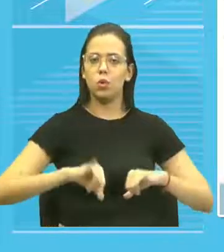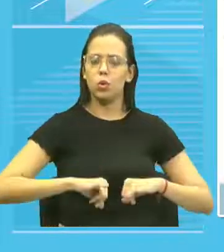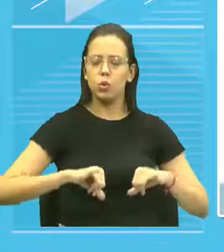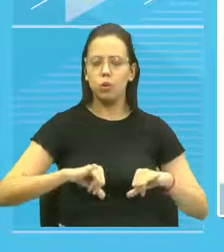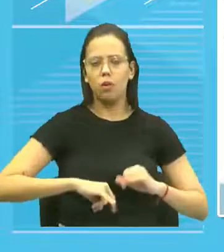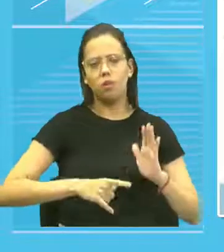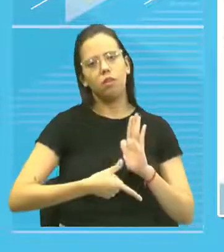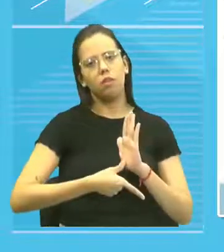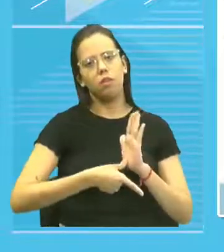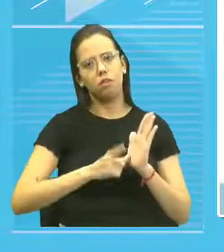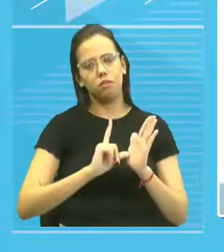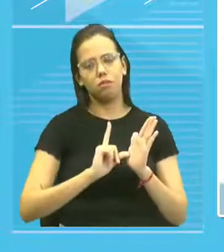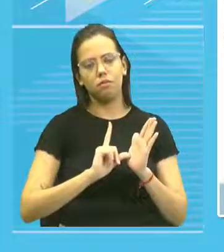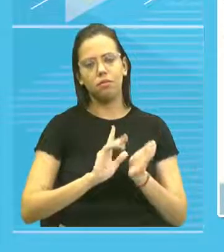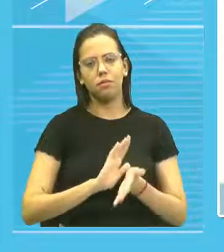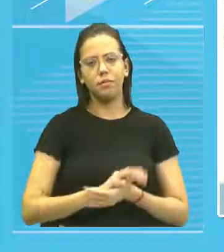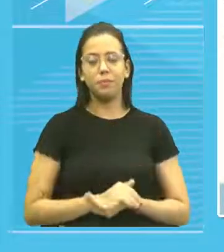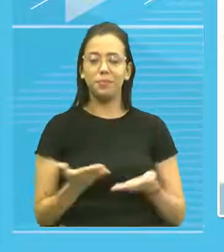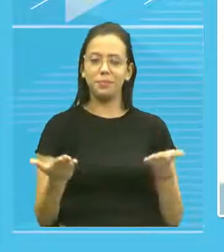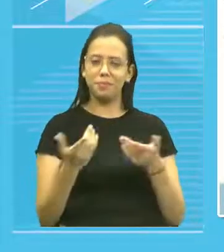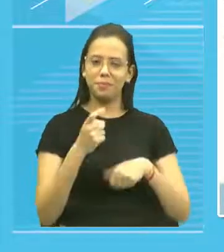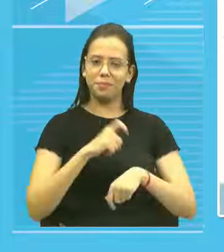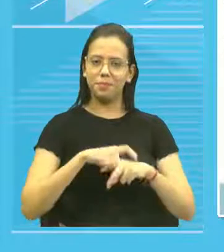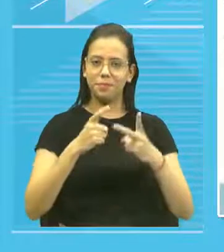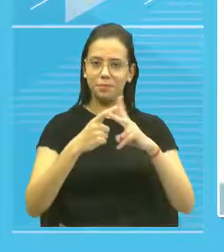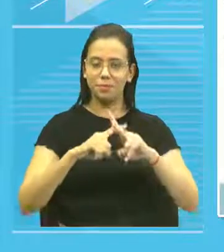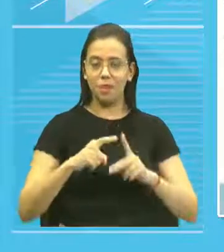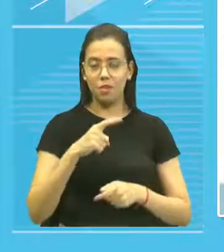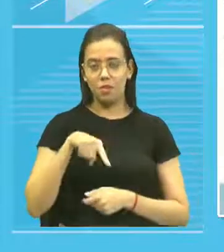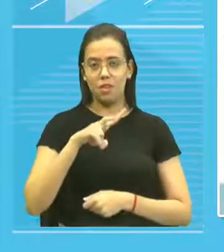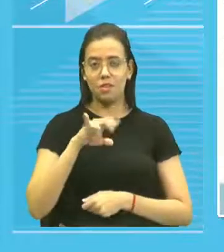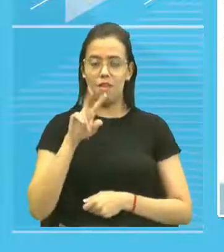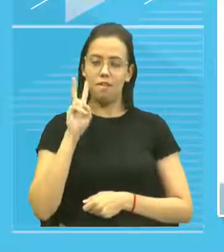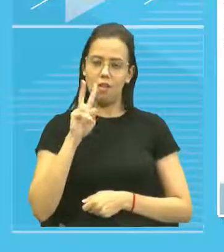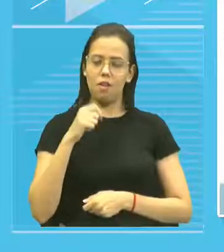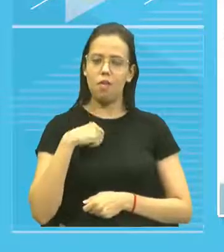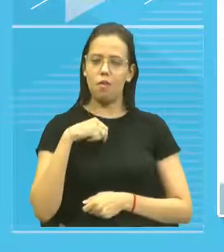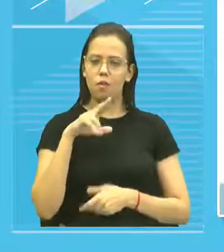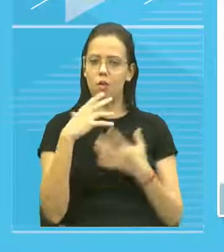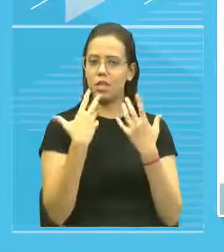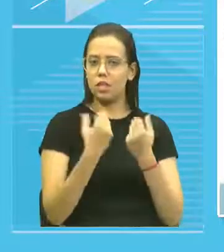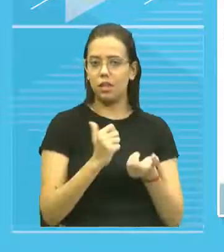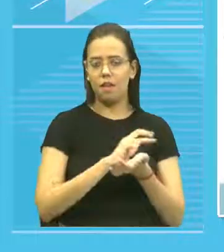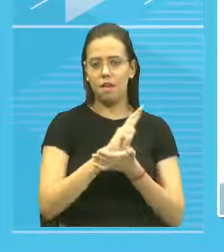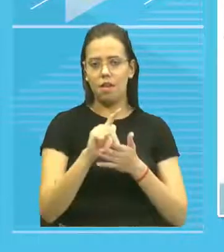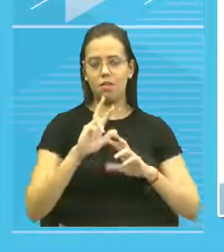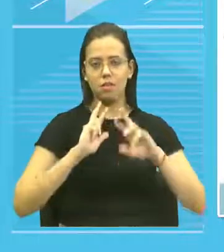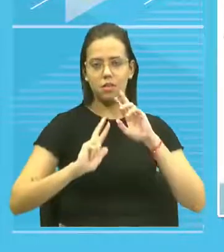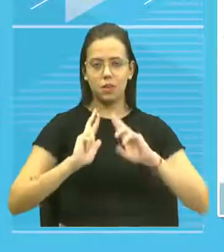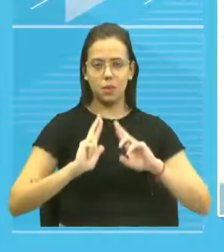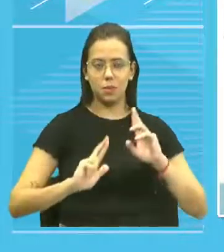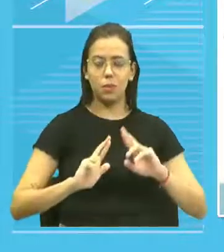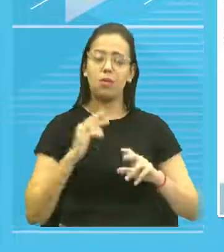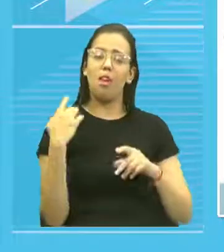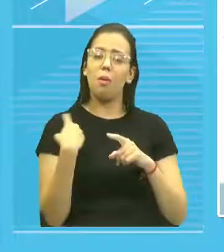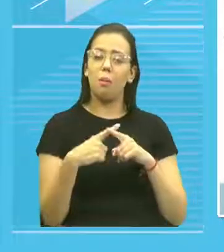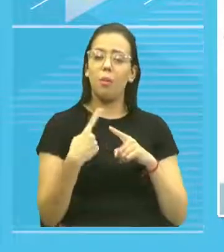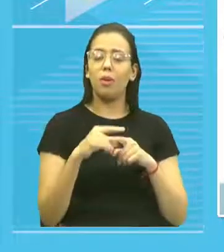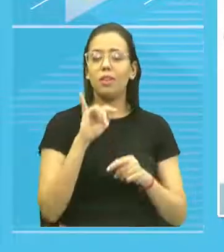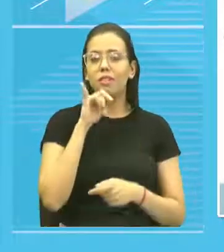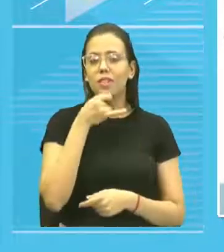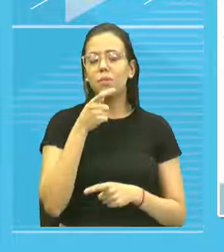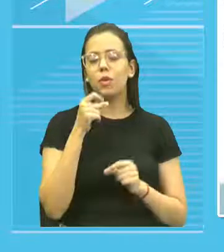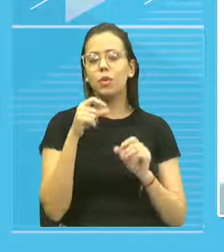antes por antecipação hoje na correção tu vai ver como eu vou aceitar várias respostas ali Porque infelizmente